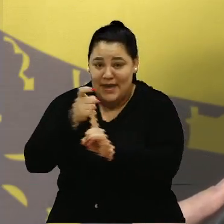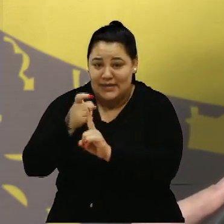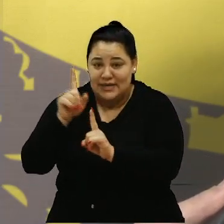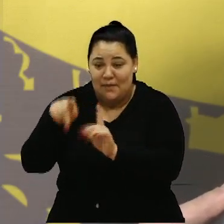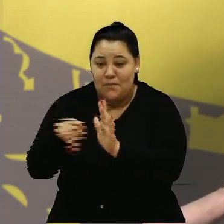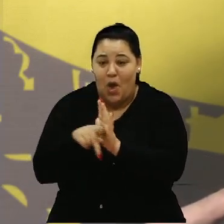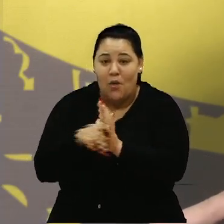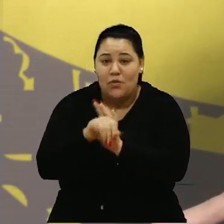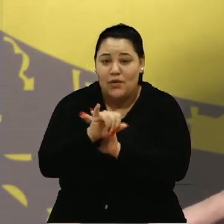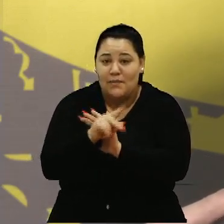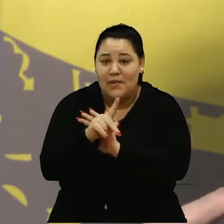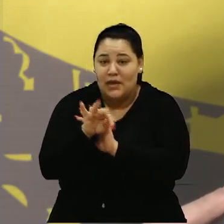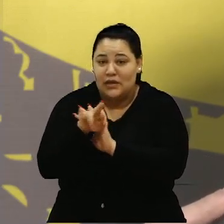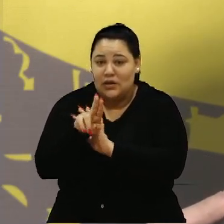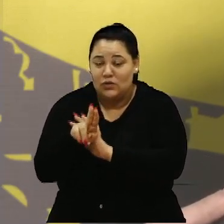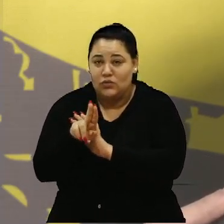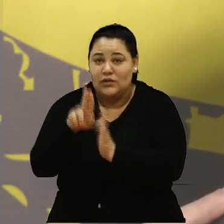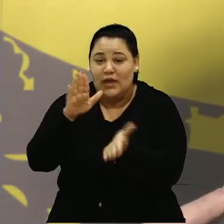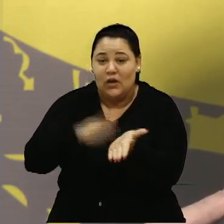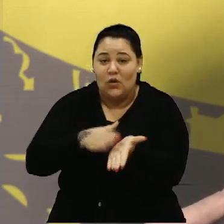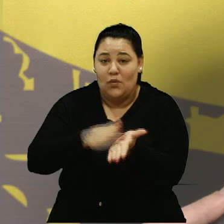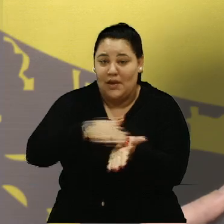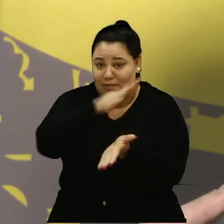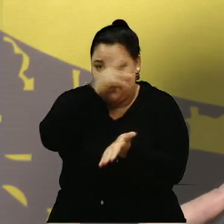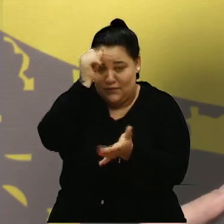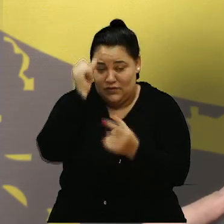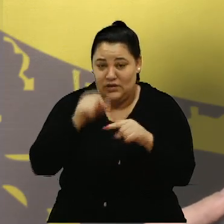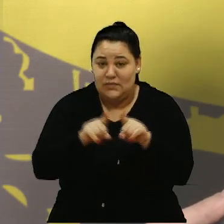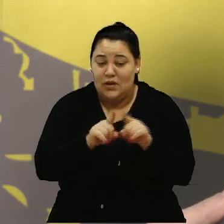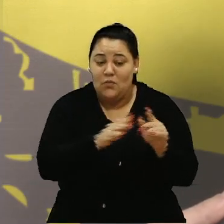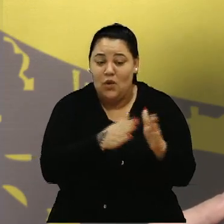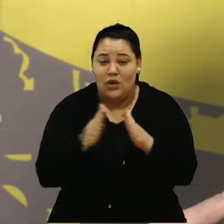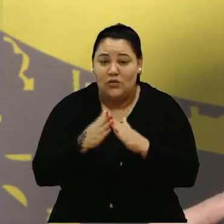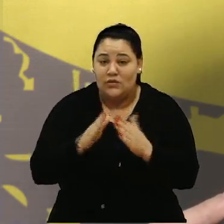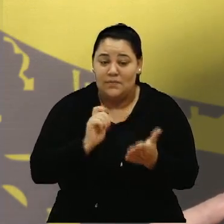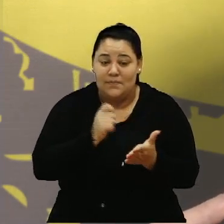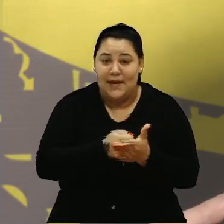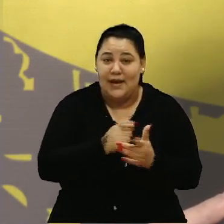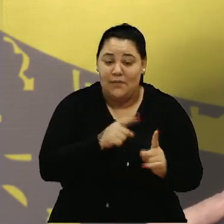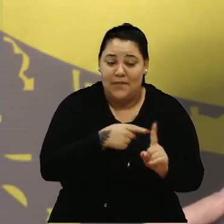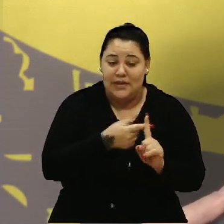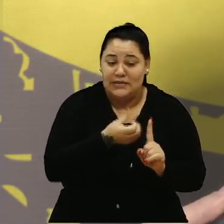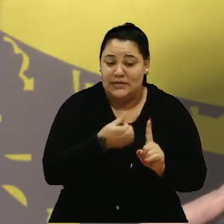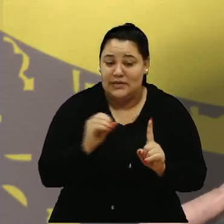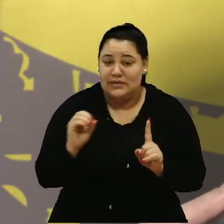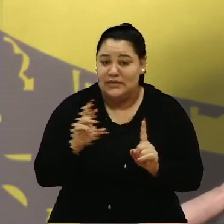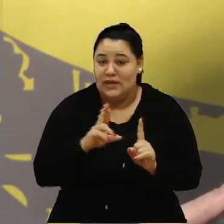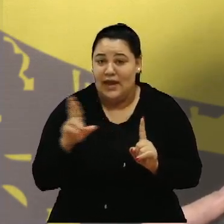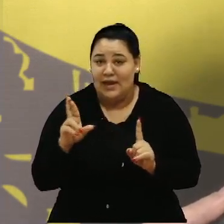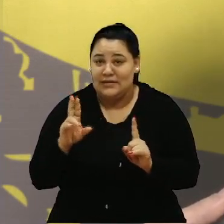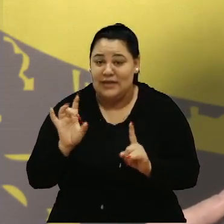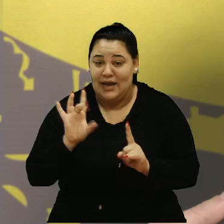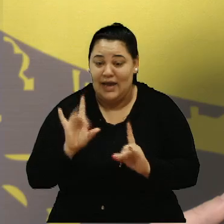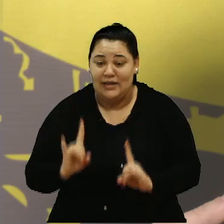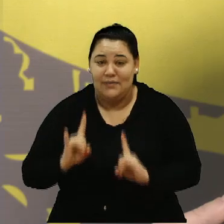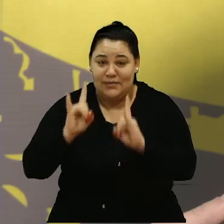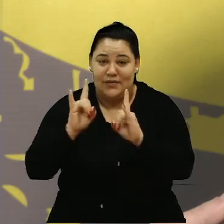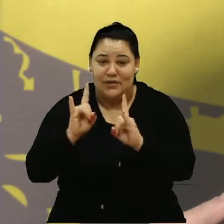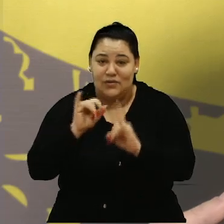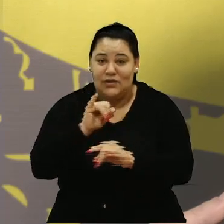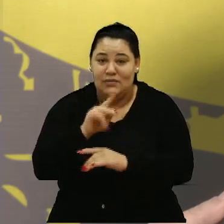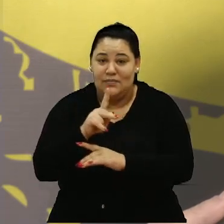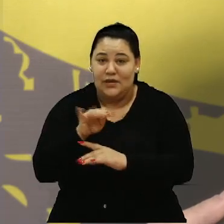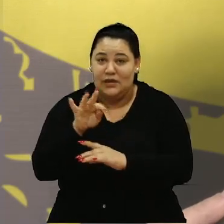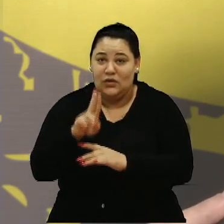IPTU, que é cobrado pela nossa prefeitura, né? Lá os moradores pagam mais de R$600 por apartamento no IPTU, né? Pagam um condomínio de